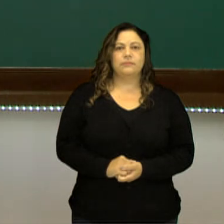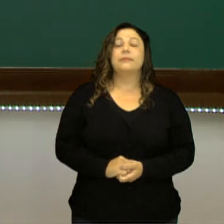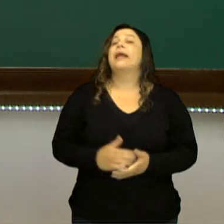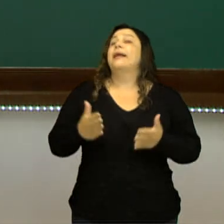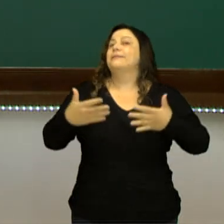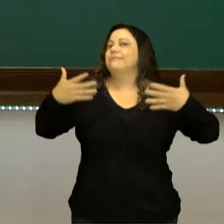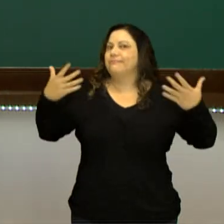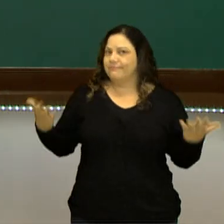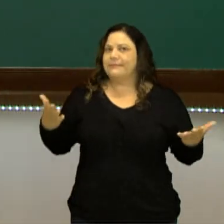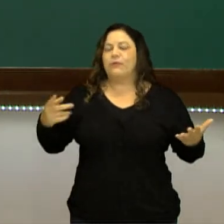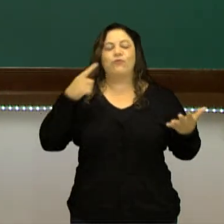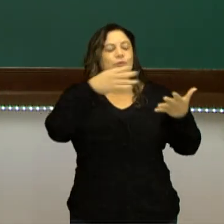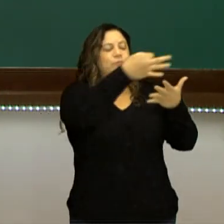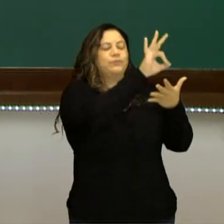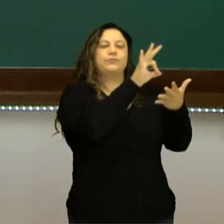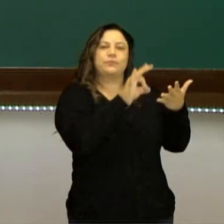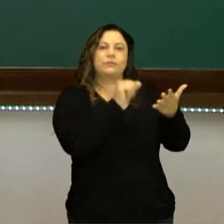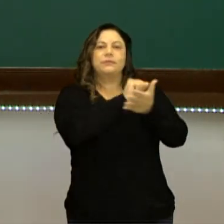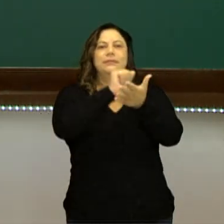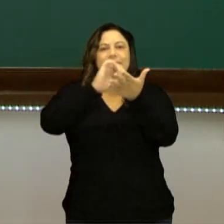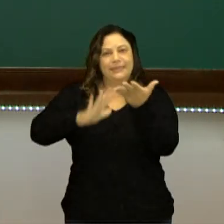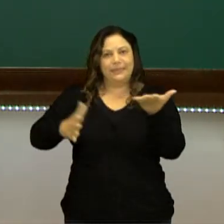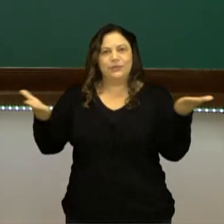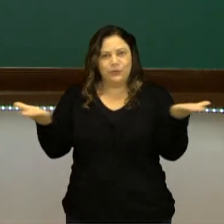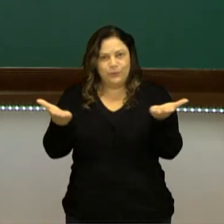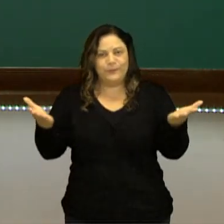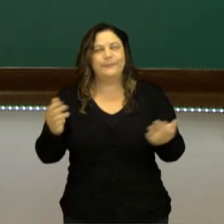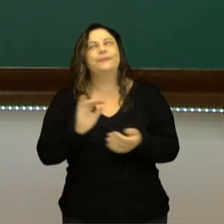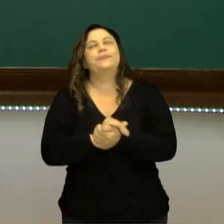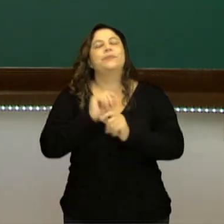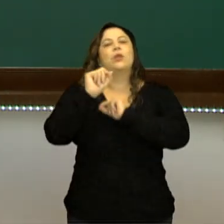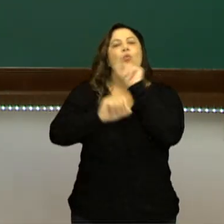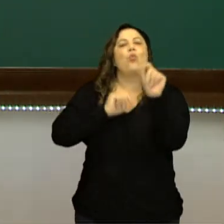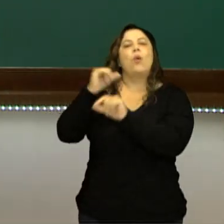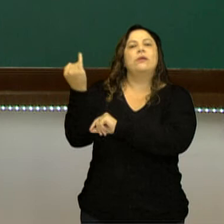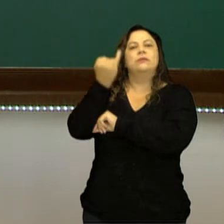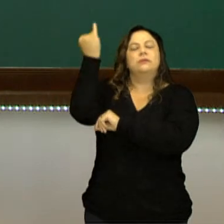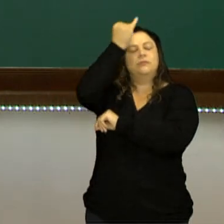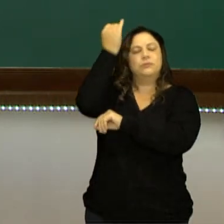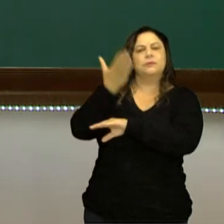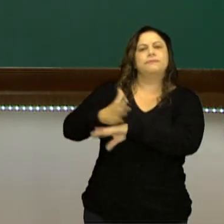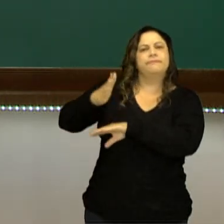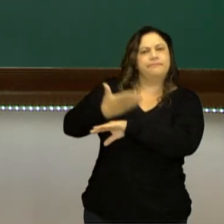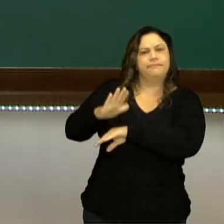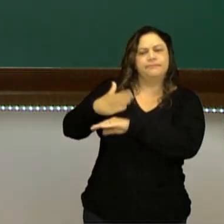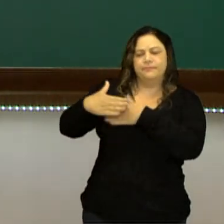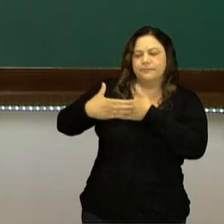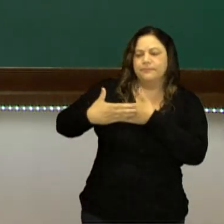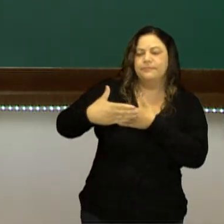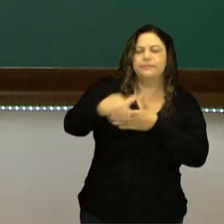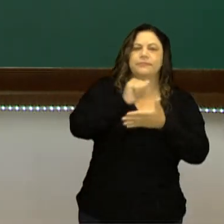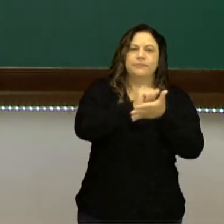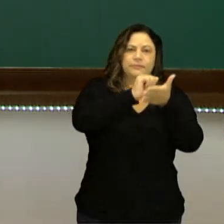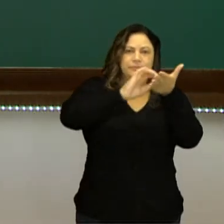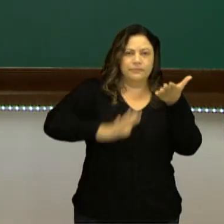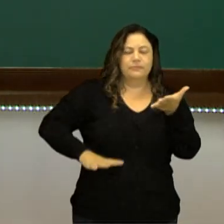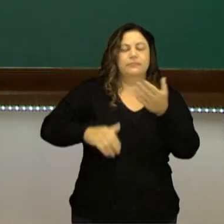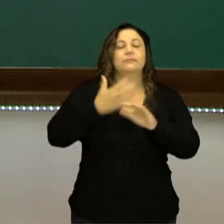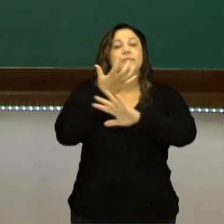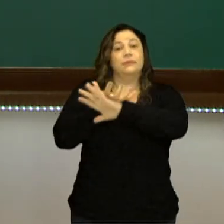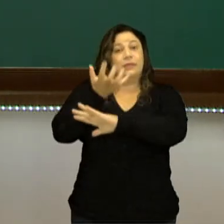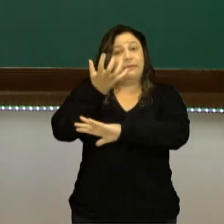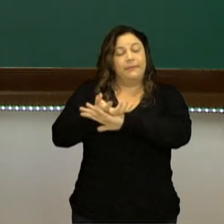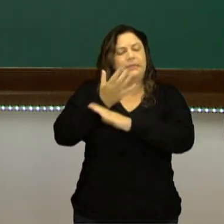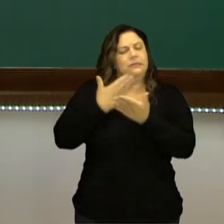Galera, vamos corrigir a nossa atividade, né? Qual a importância de praticar, a partir de exercícios, né, a matéria que